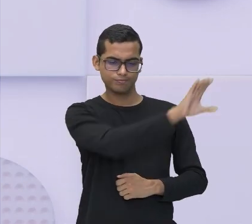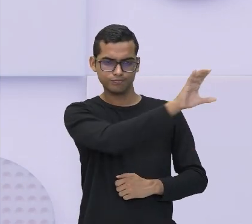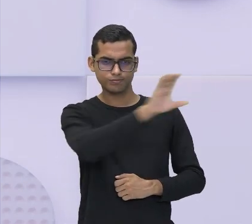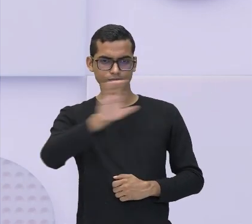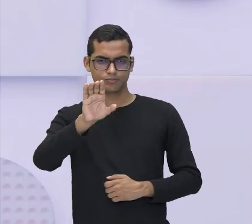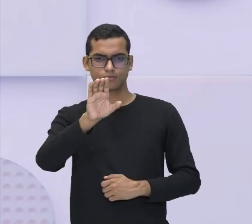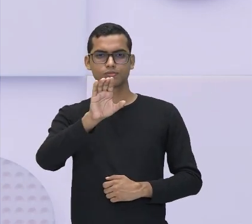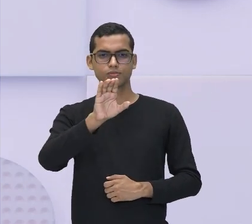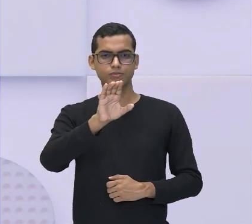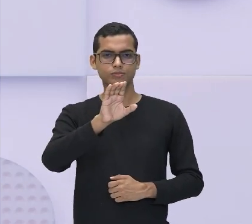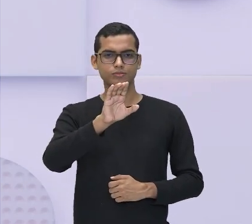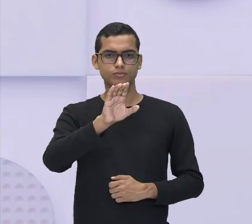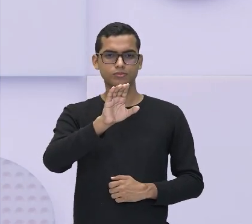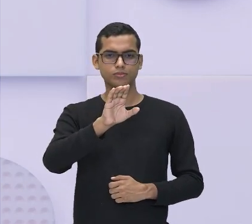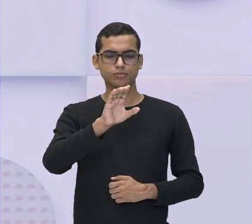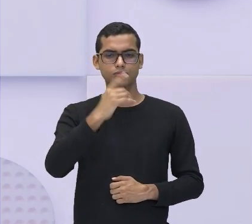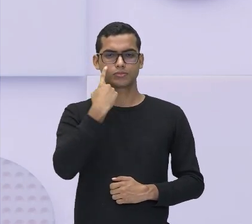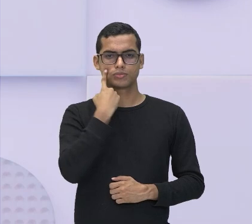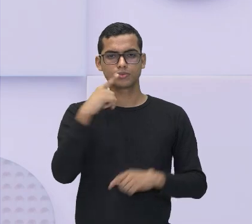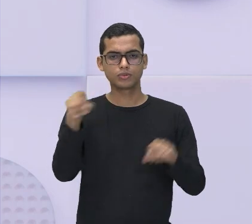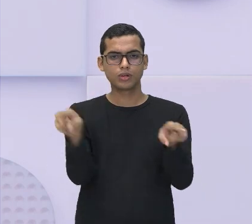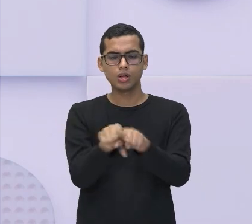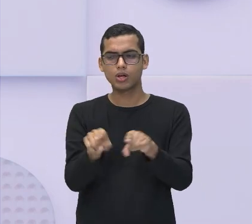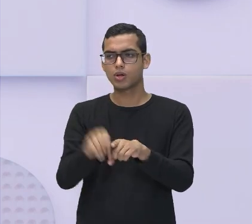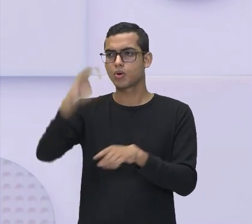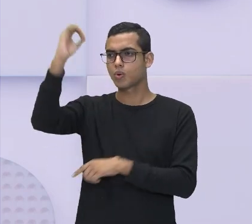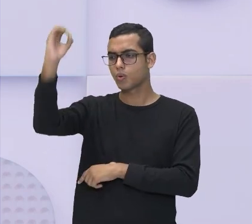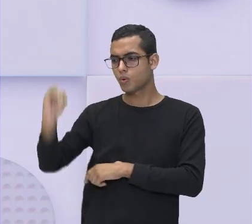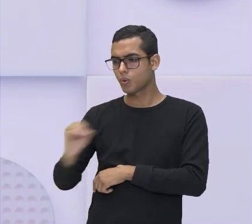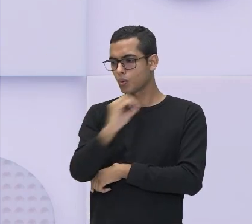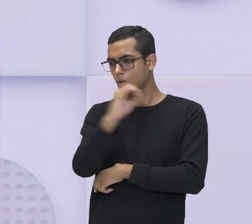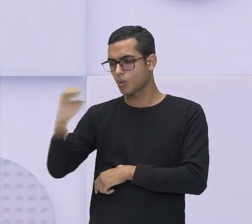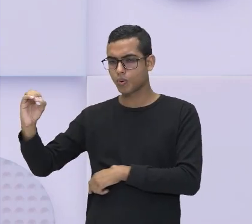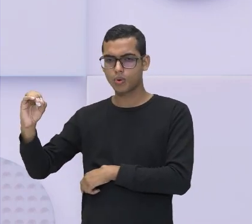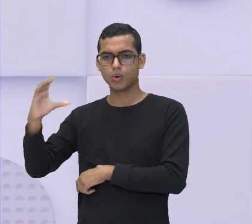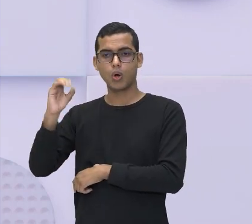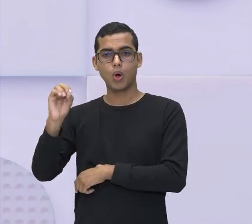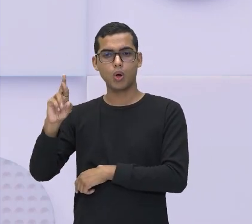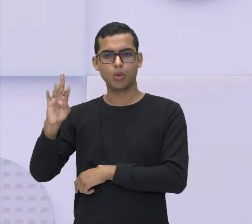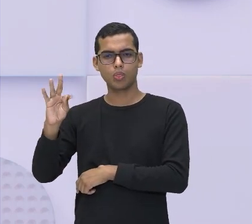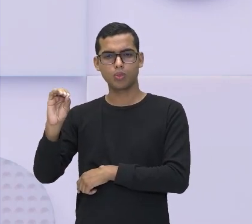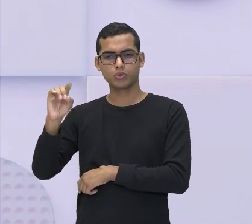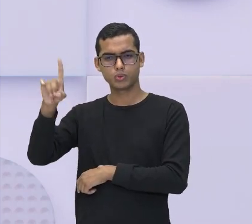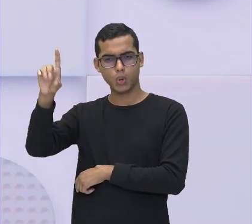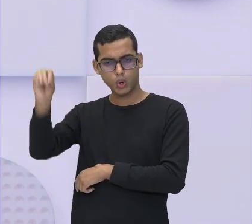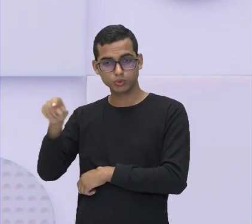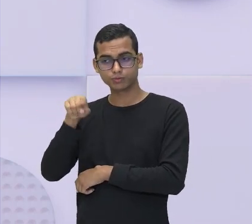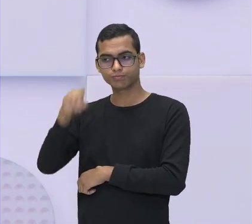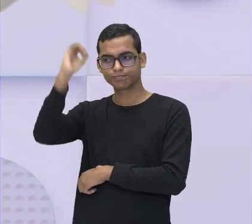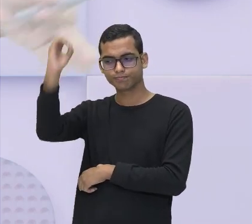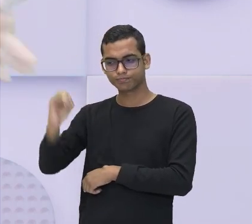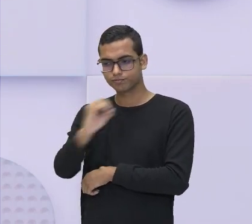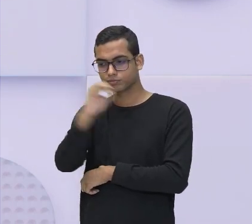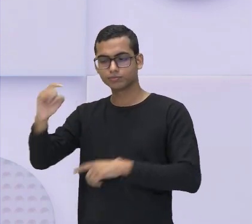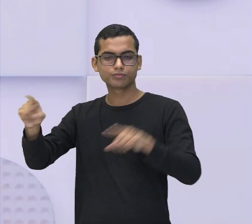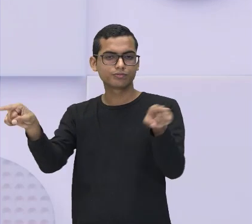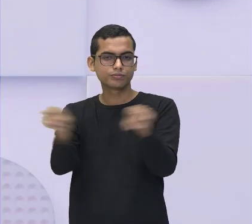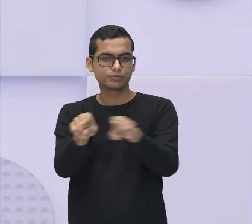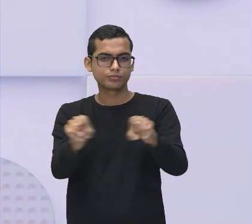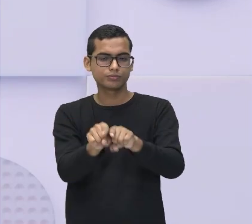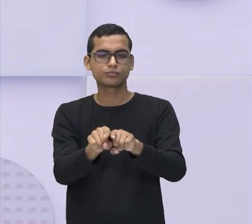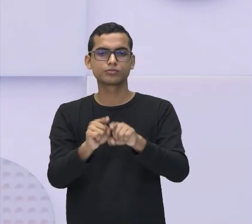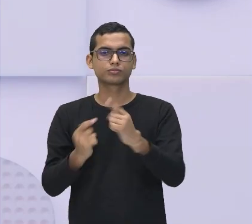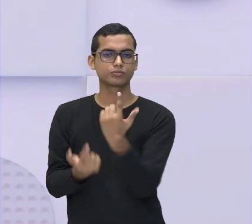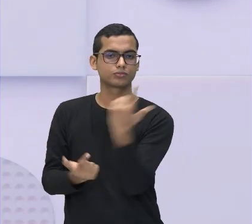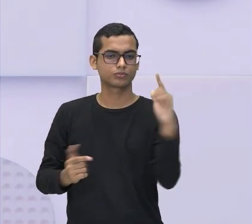no Oriente, e a diferença entre o cristianismo tanto católico romano quanto o protestante, que nasceu